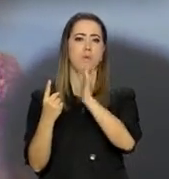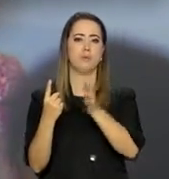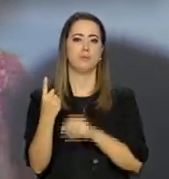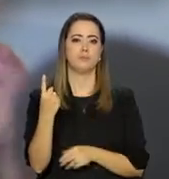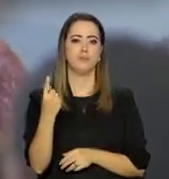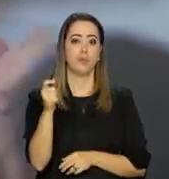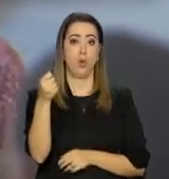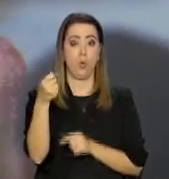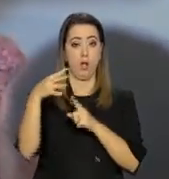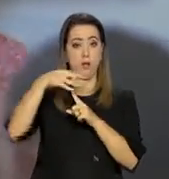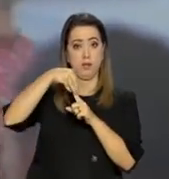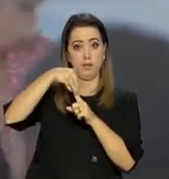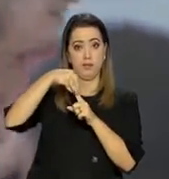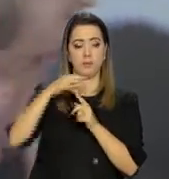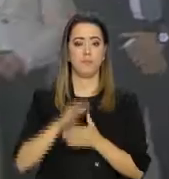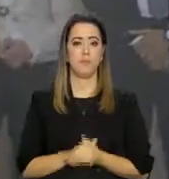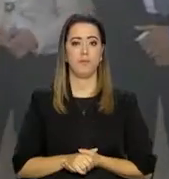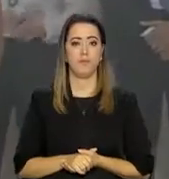caneta.